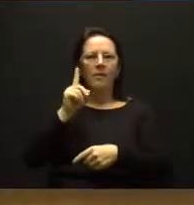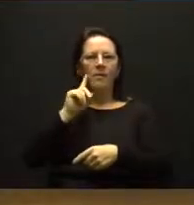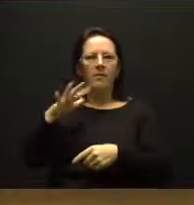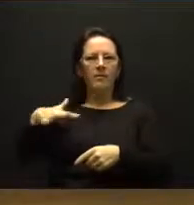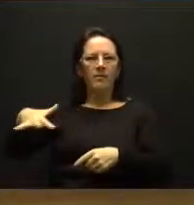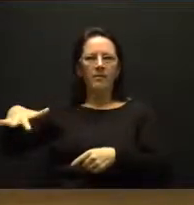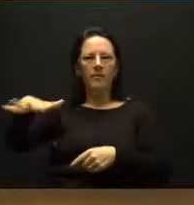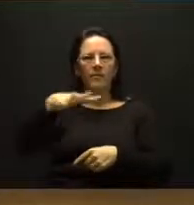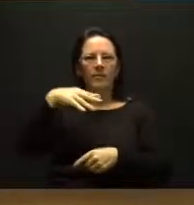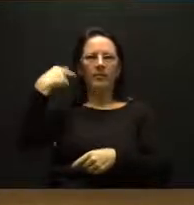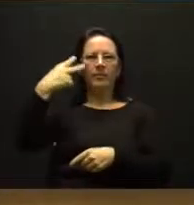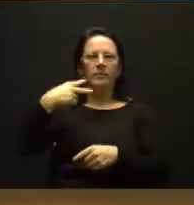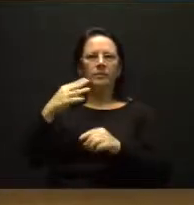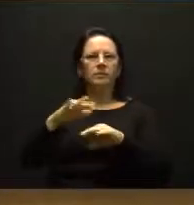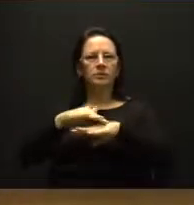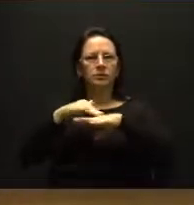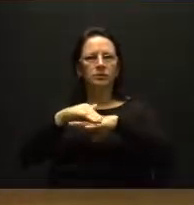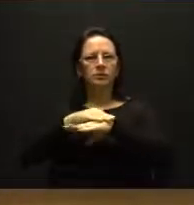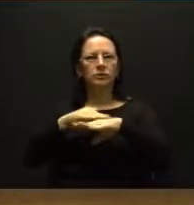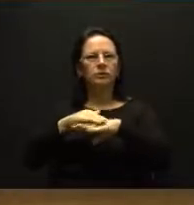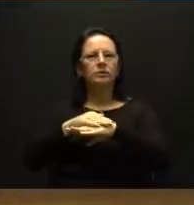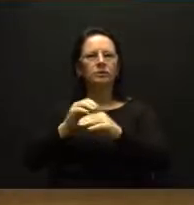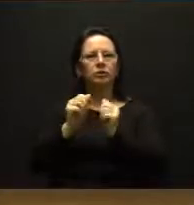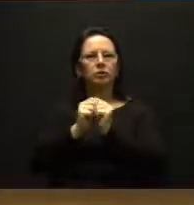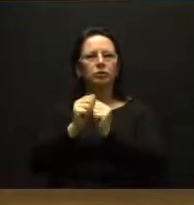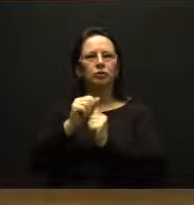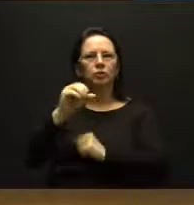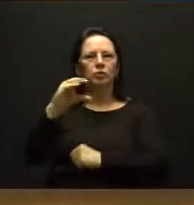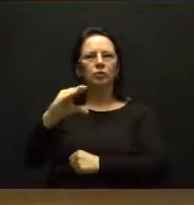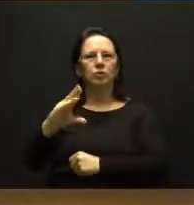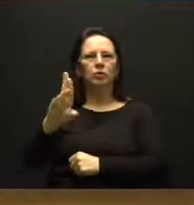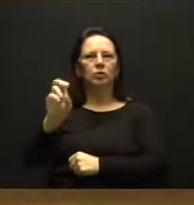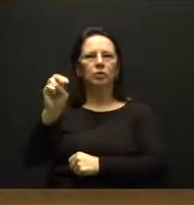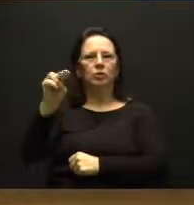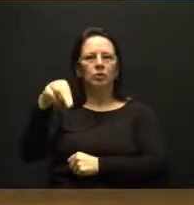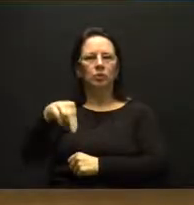vereadores converse com eles funcionários da cursan